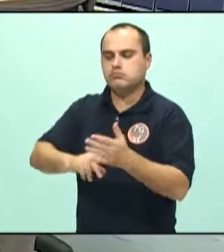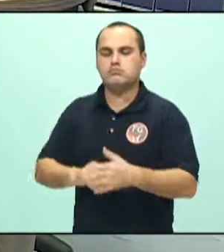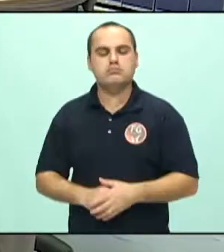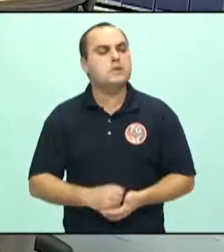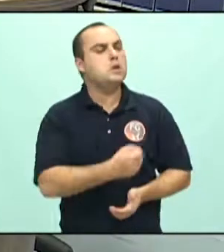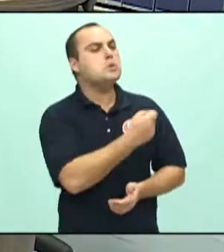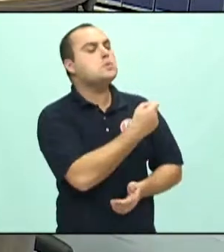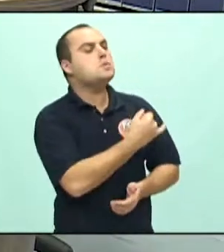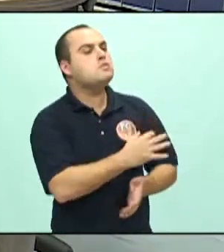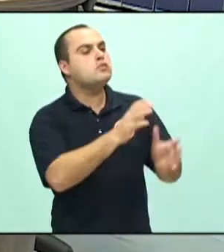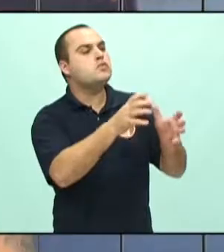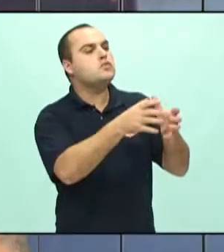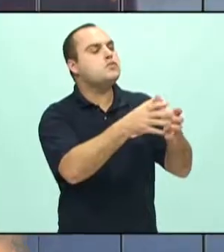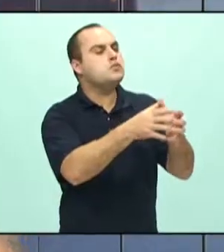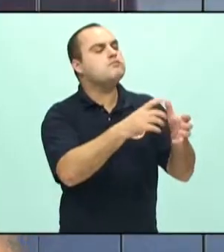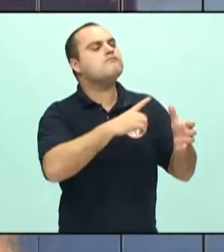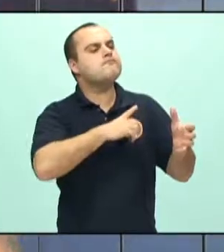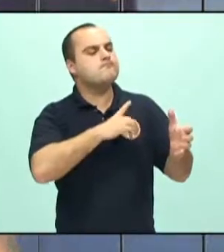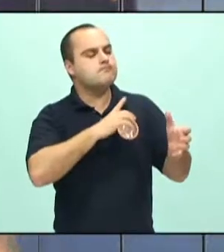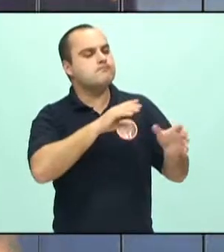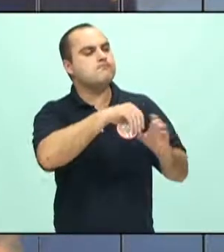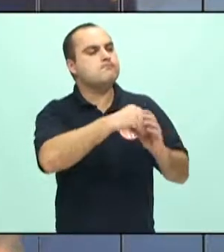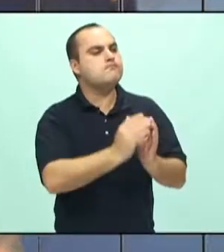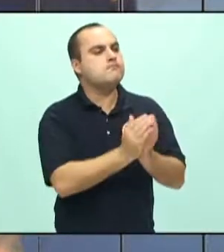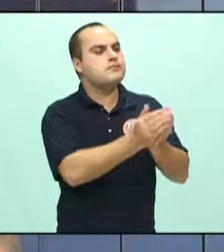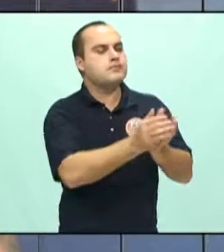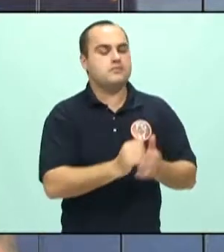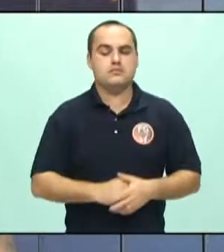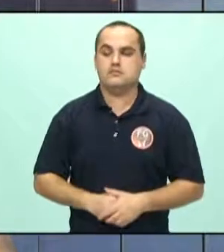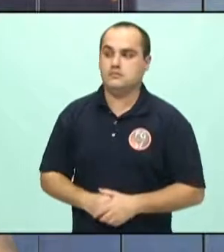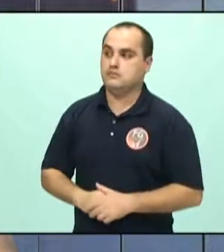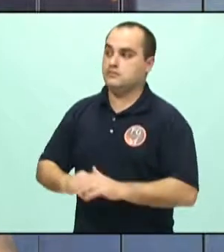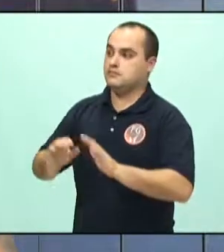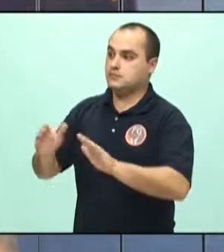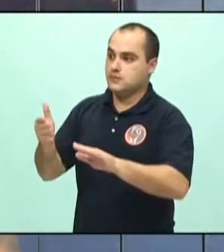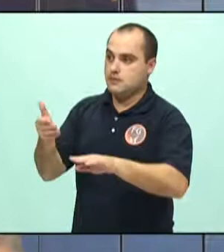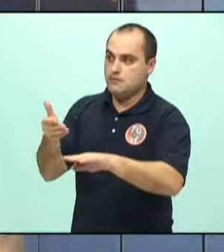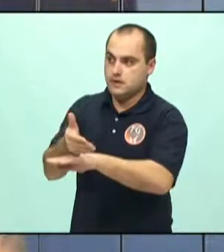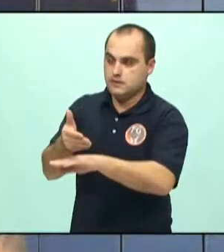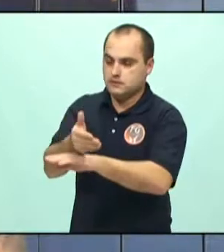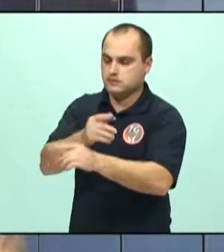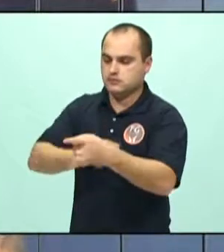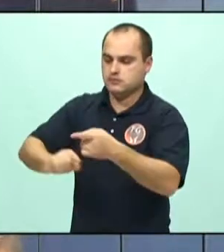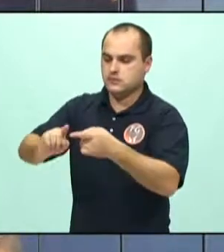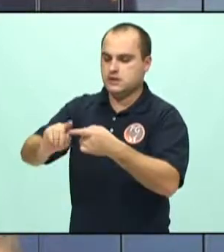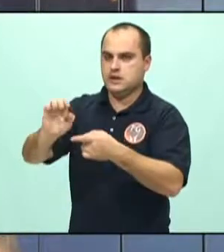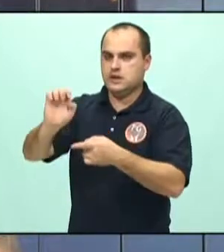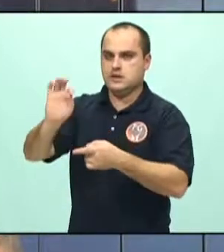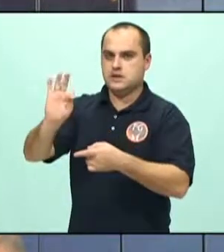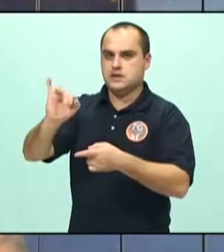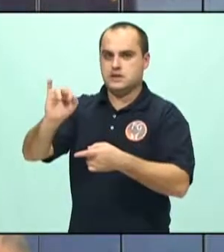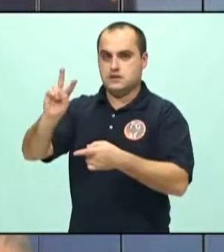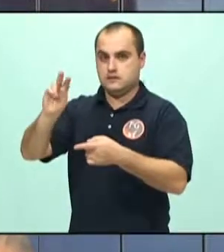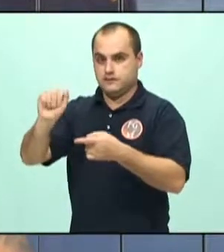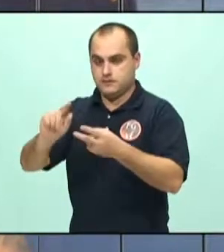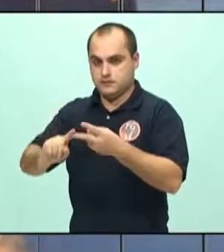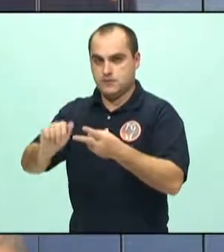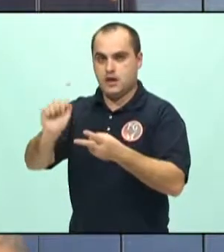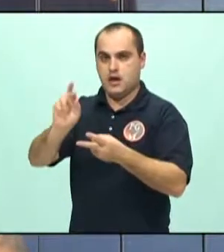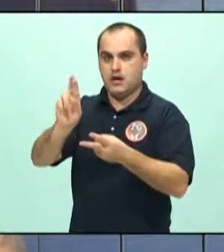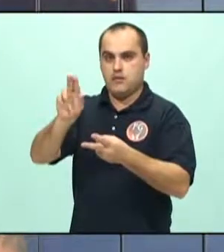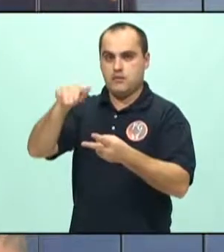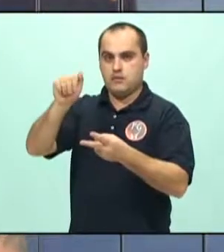são, Hernando? Participaram desse documentário os estivadores, os arrumadores, a